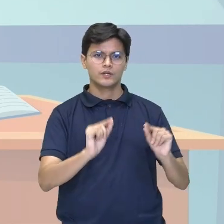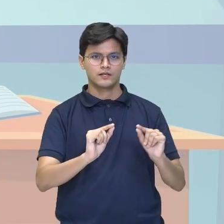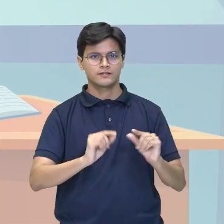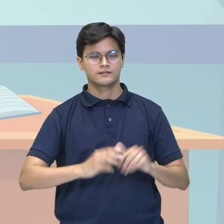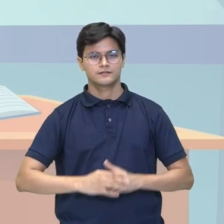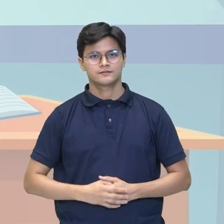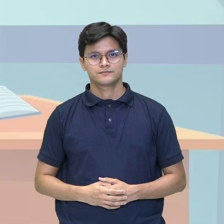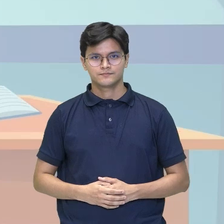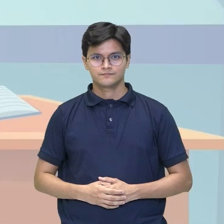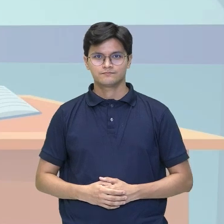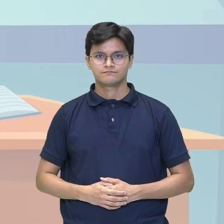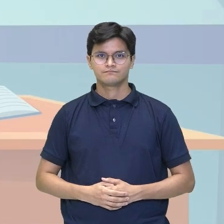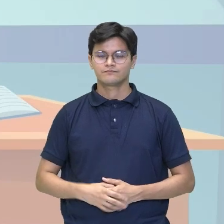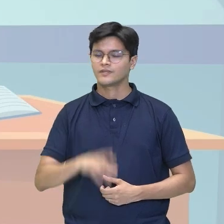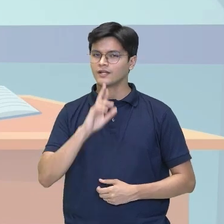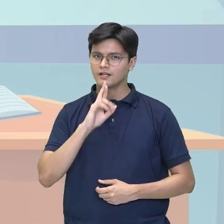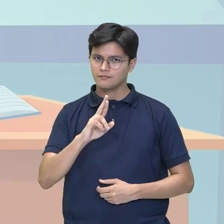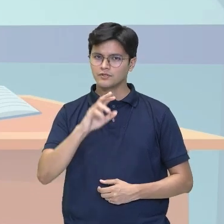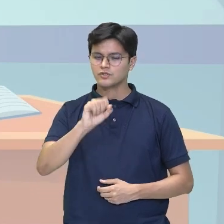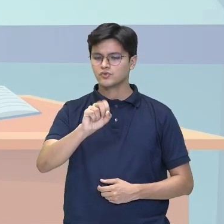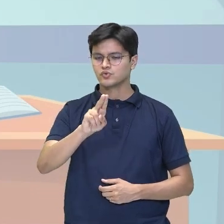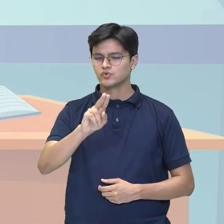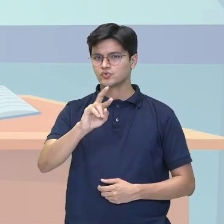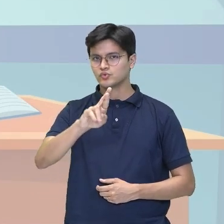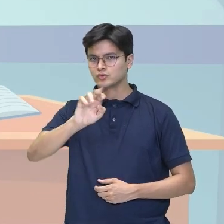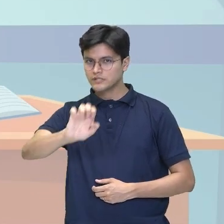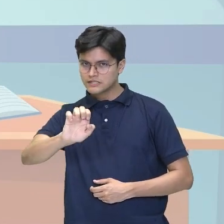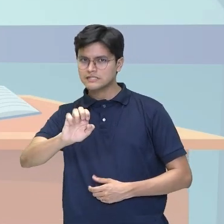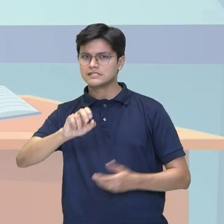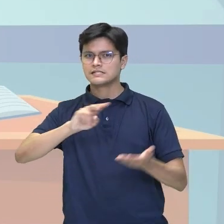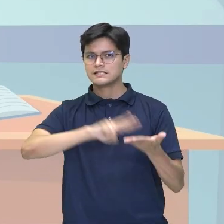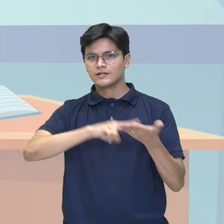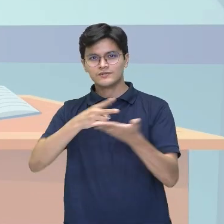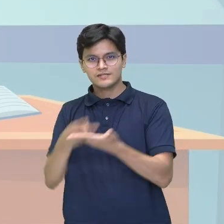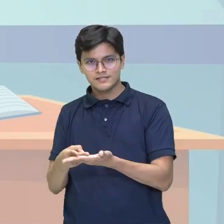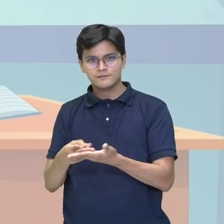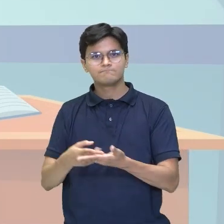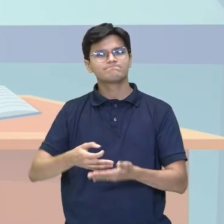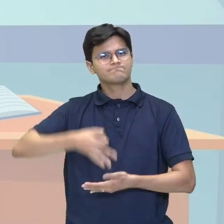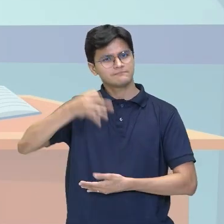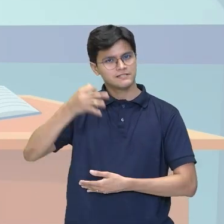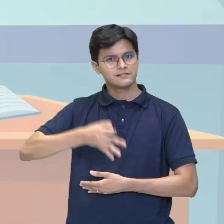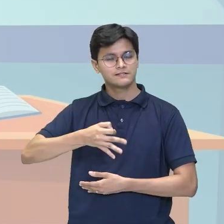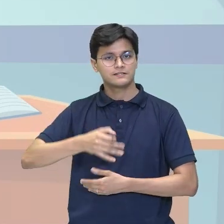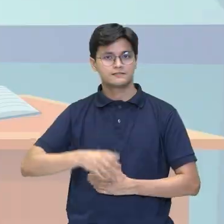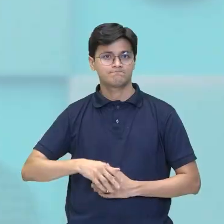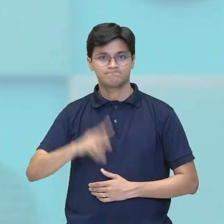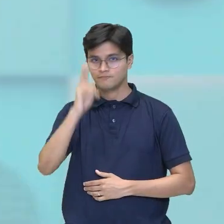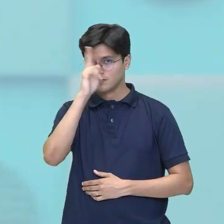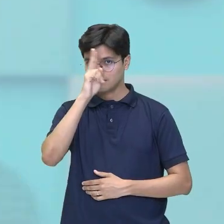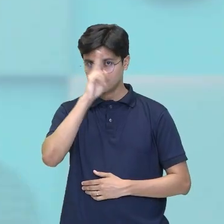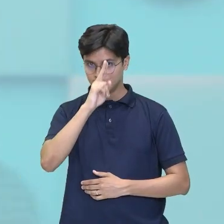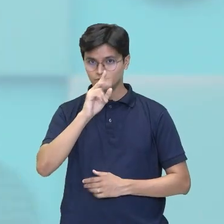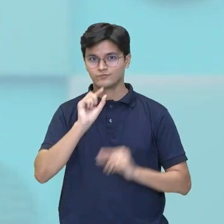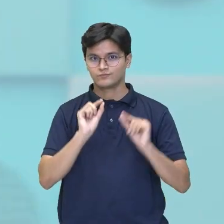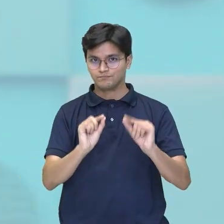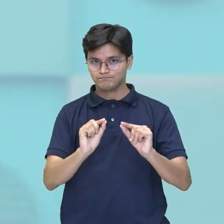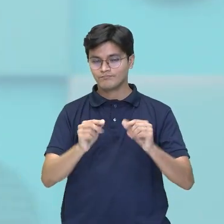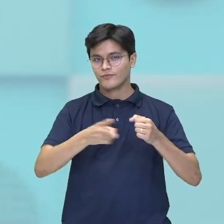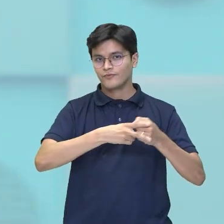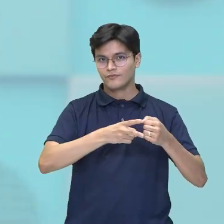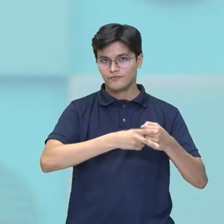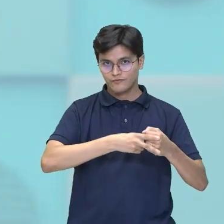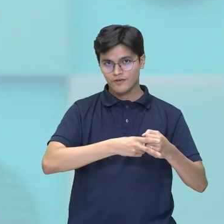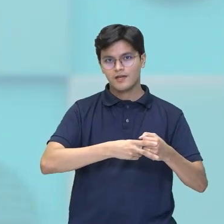dizer? Sure, com certeza. Ok. Só lembrando aqui um pouco dos verbos